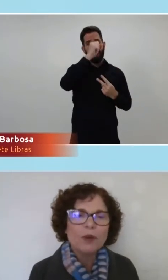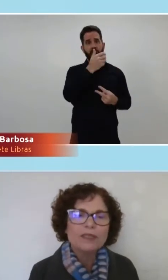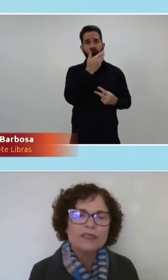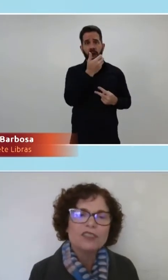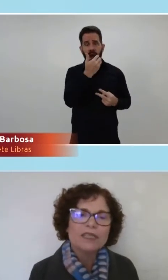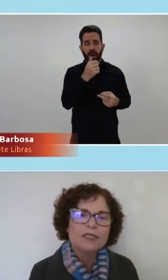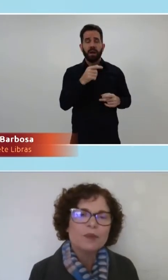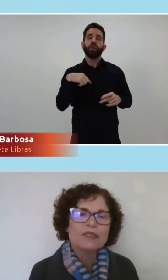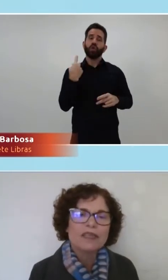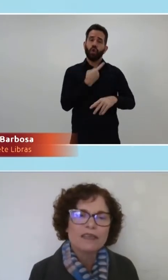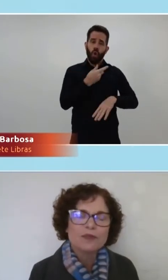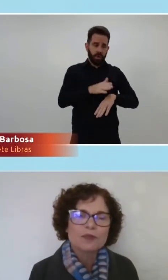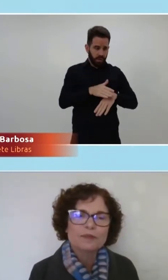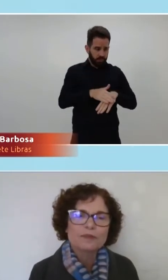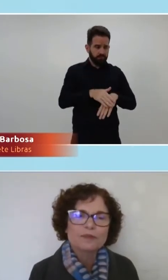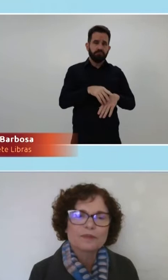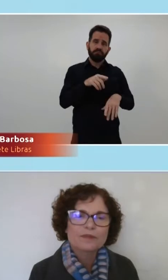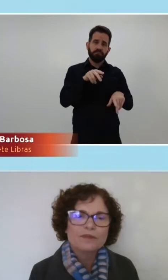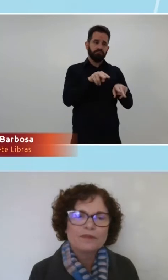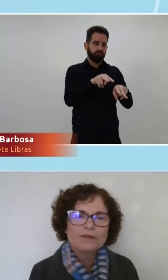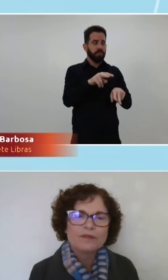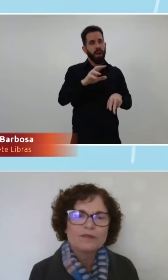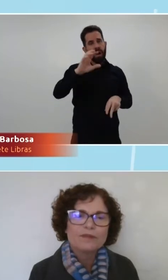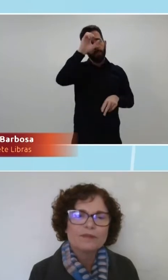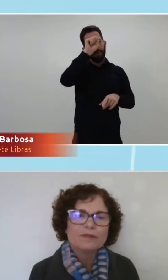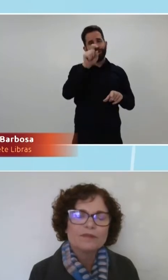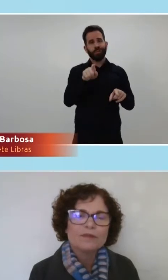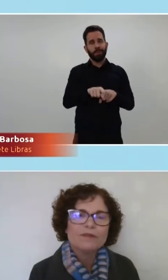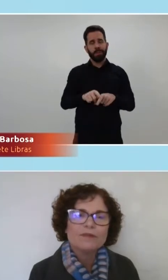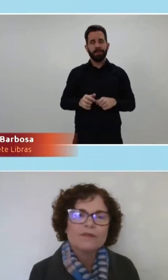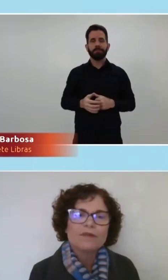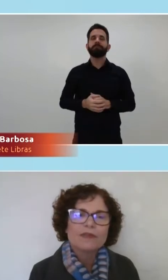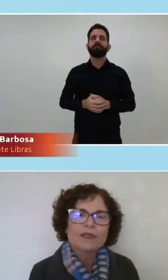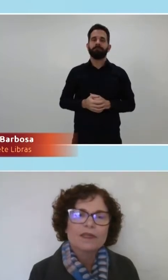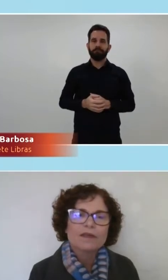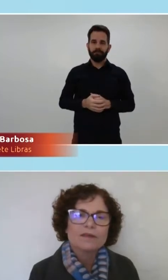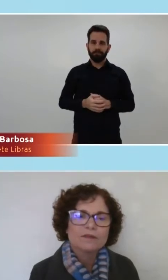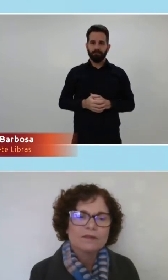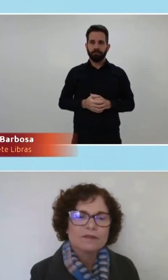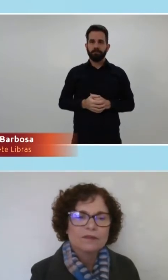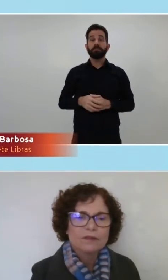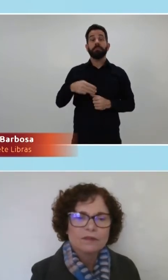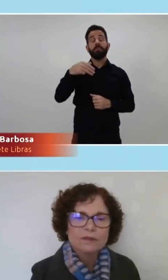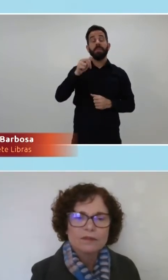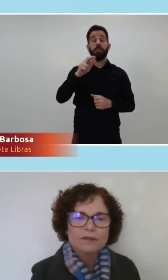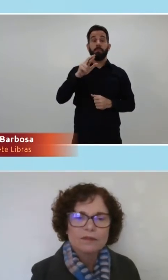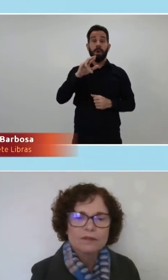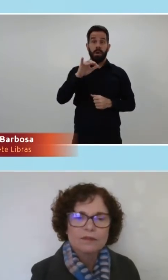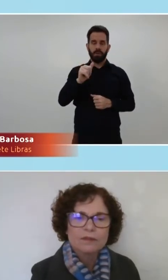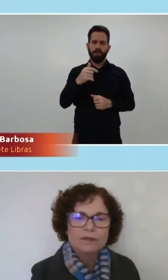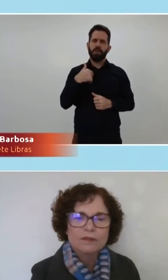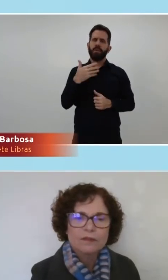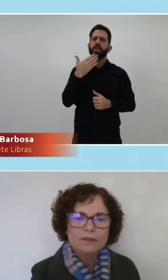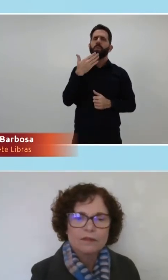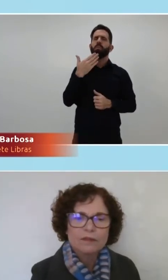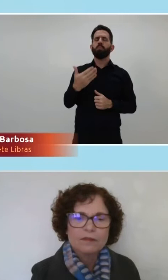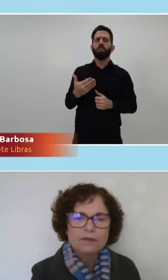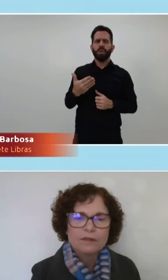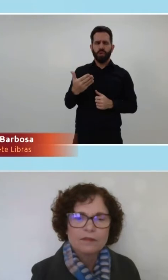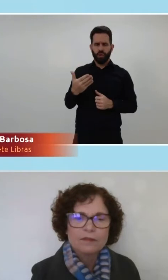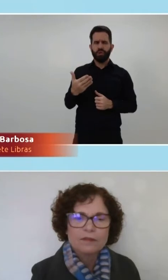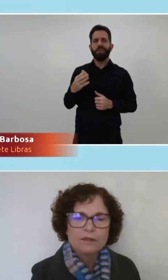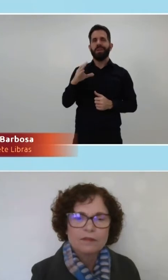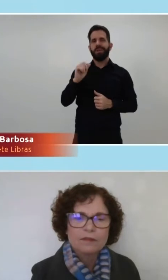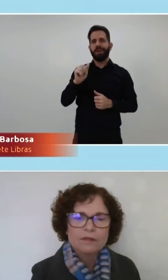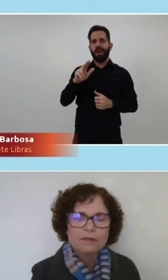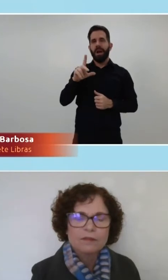muito importantes nesse processo. Ô, Márcia, eu vou pedir aqui para o Carlos, que é nosso diretor aqui de imagem, colocar para a gente